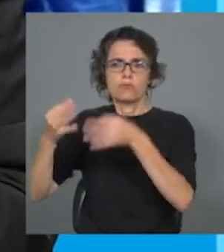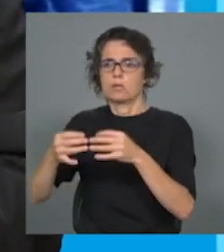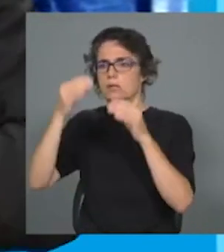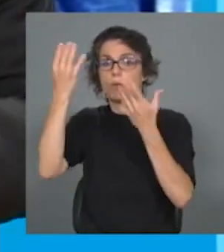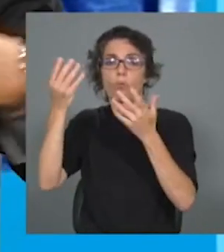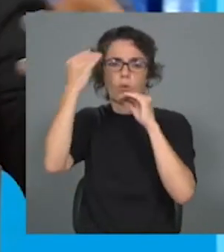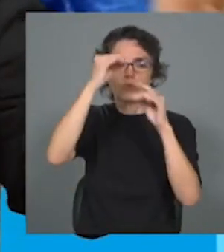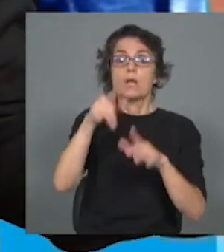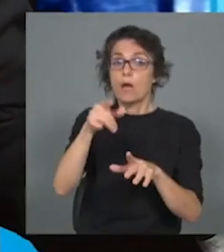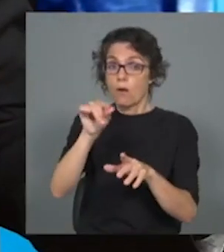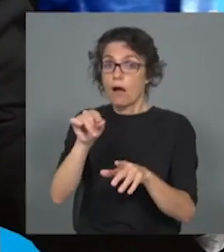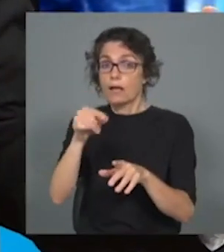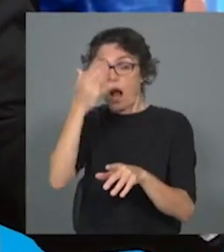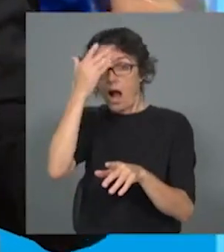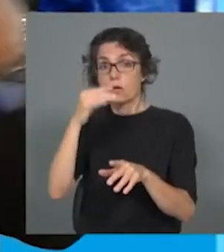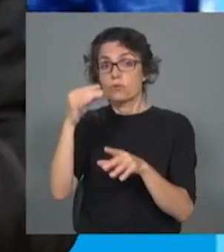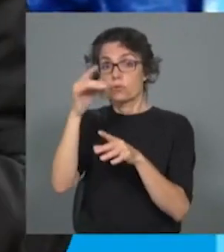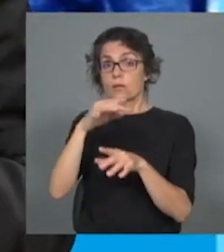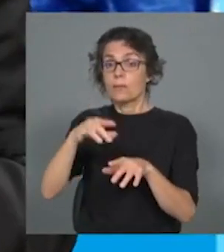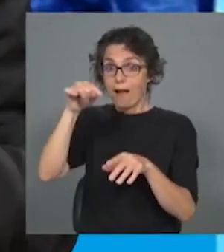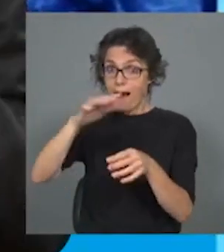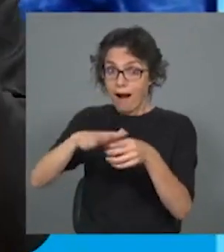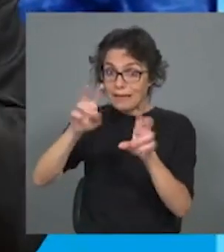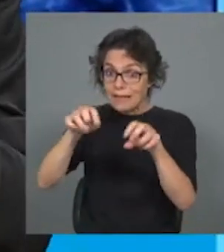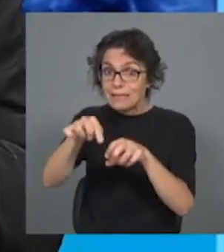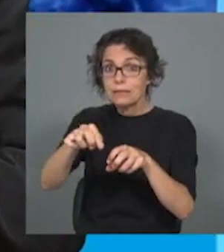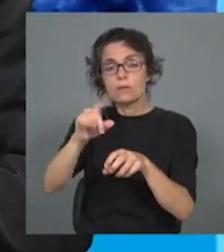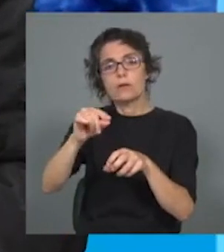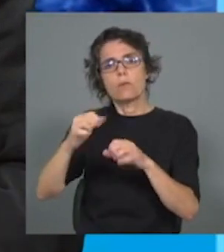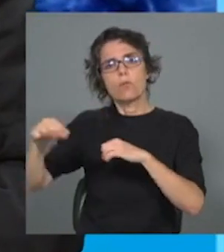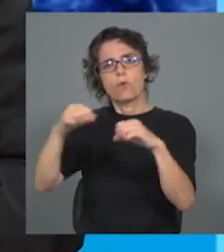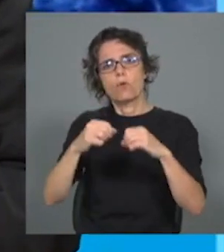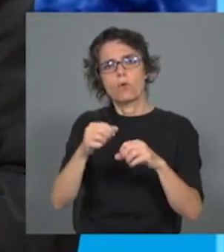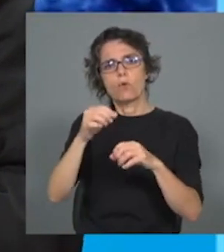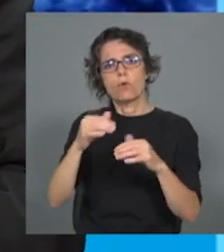um acordo de cidadania alargado para pegarmos no problema e o tratarmos, porque